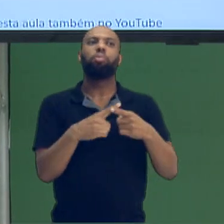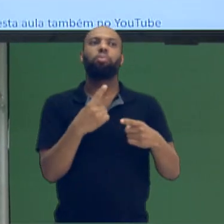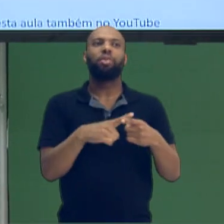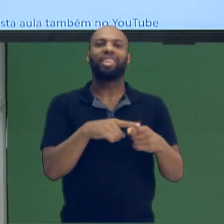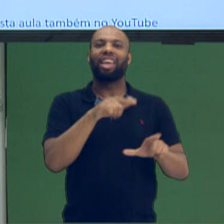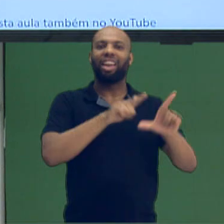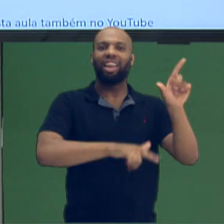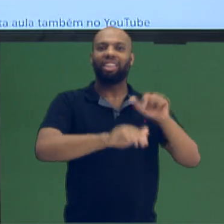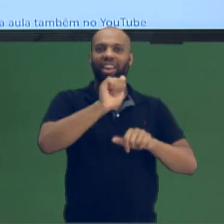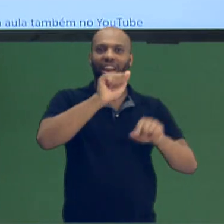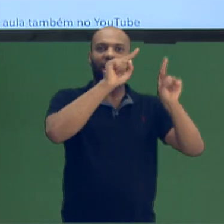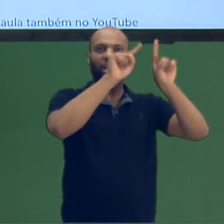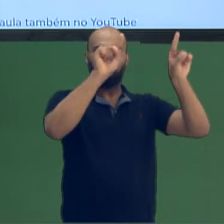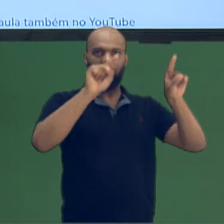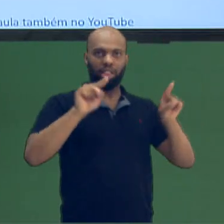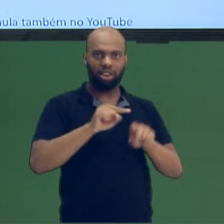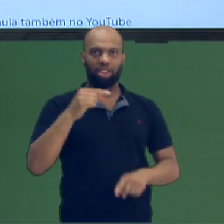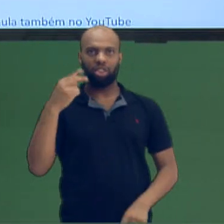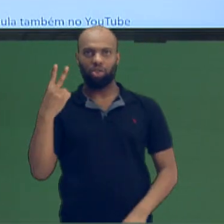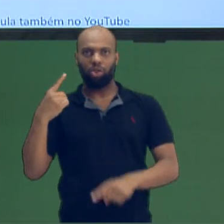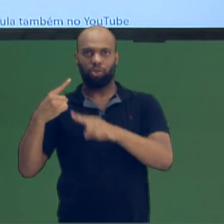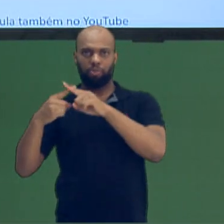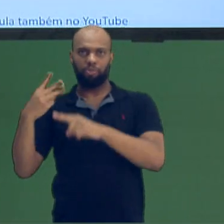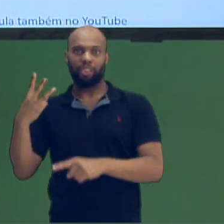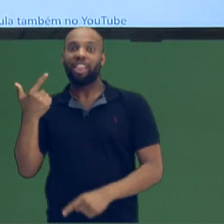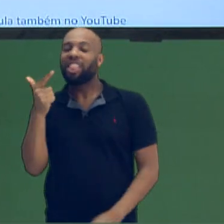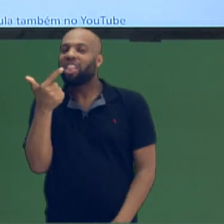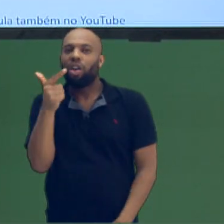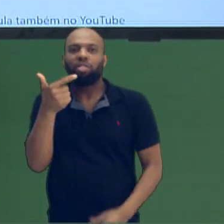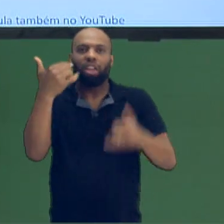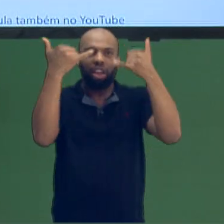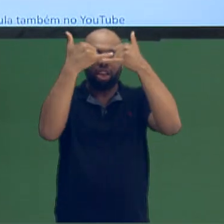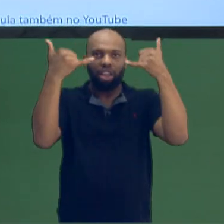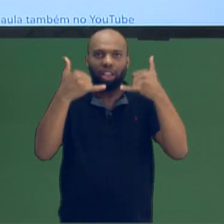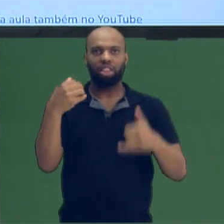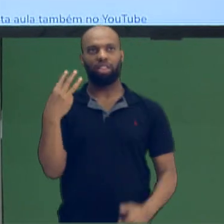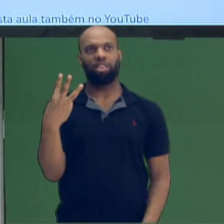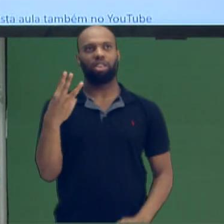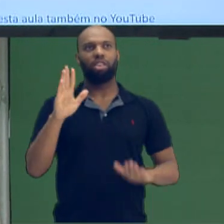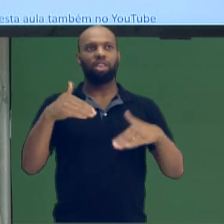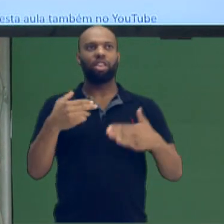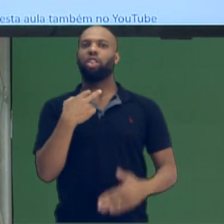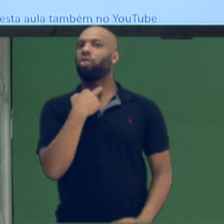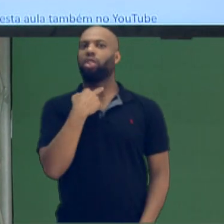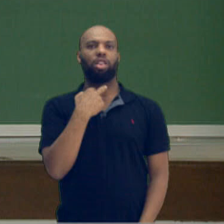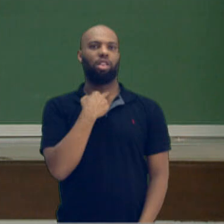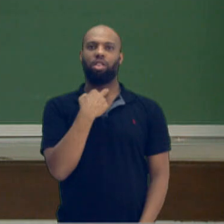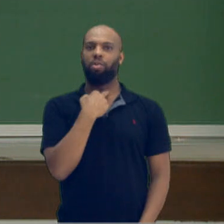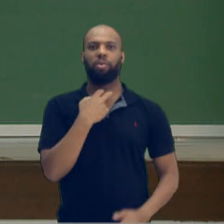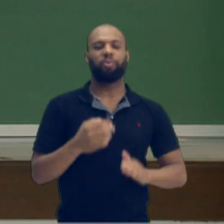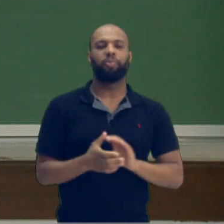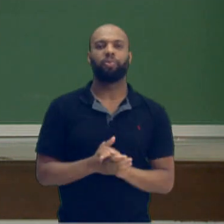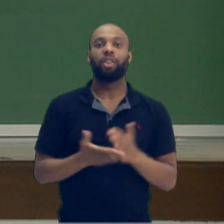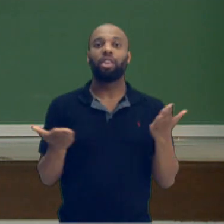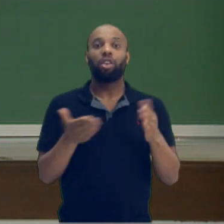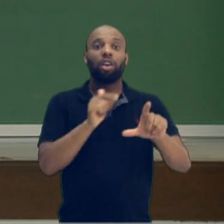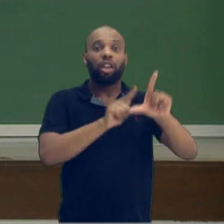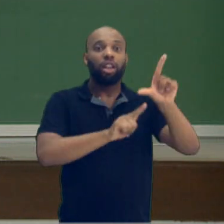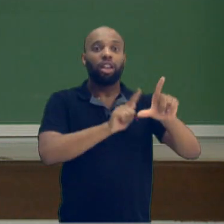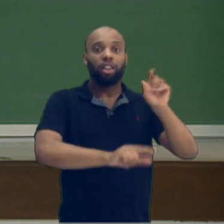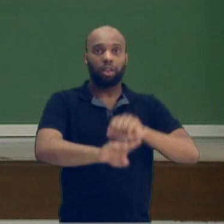matriz aqui é uma matriz 2 por 3, ela não tem a terceira linha, então esse elemento não pode existir. Na letra